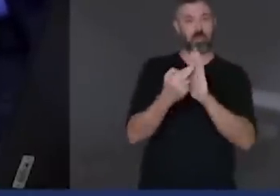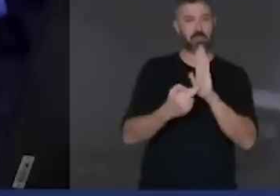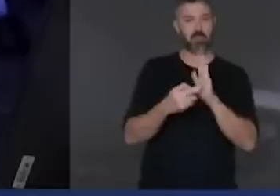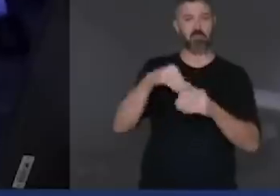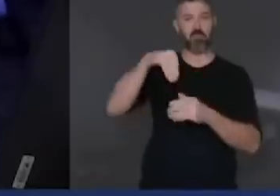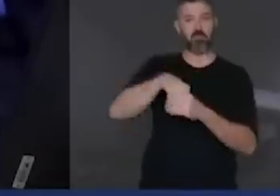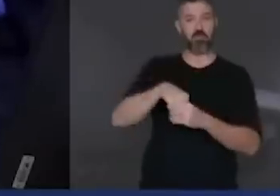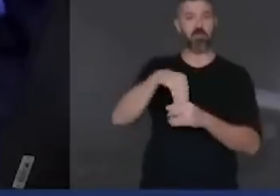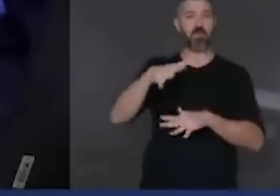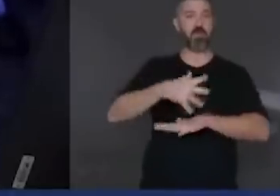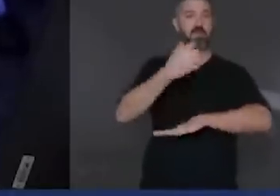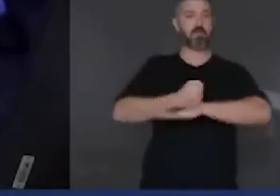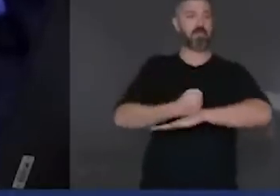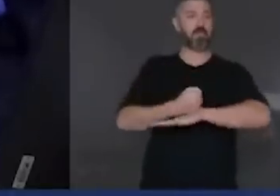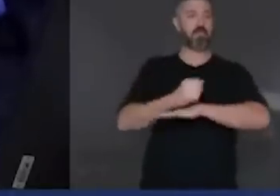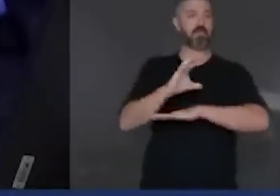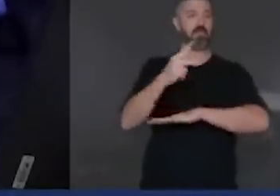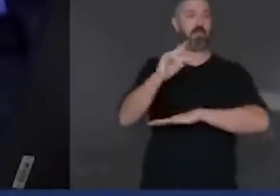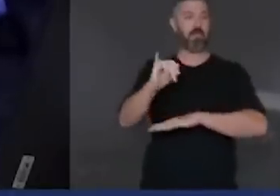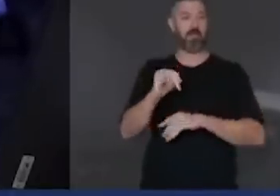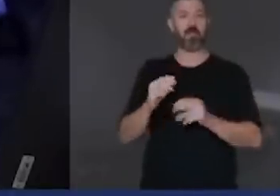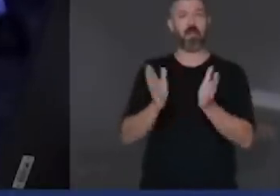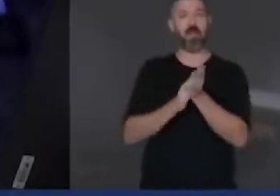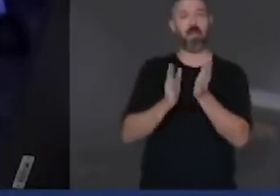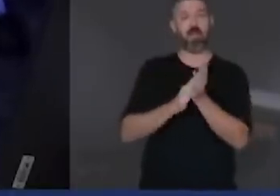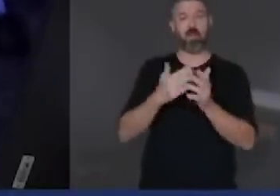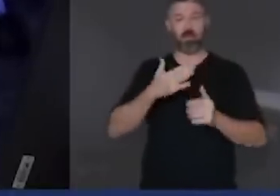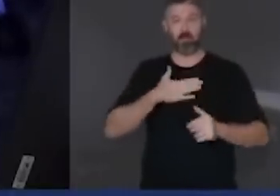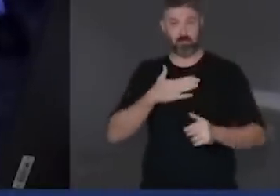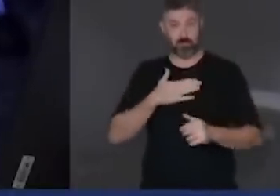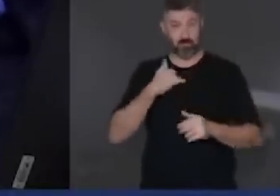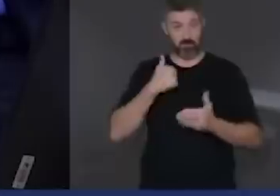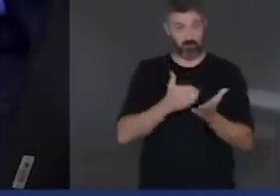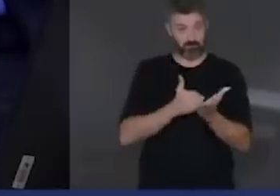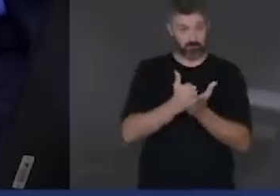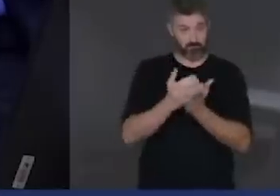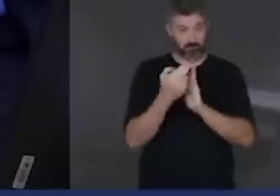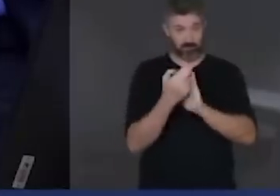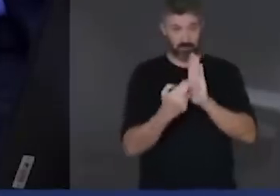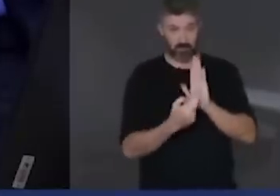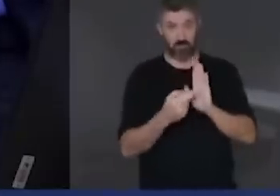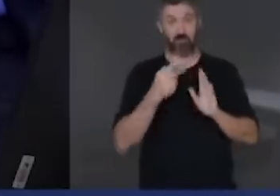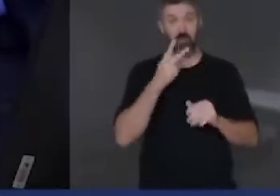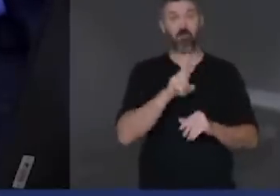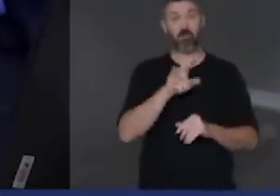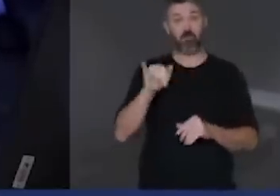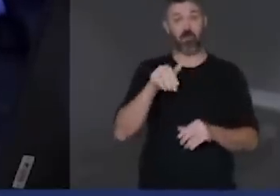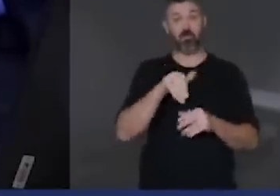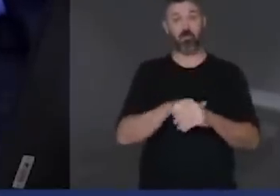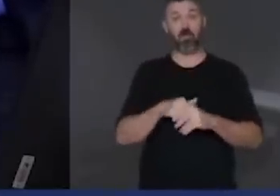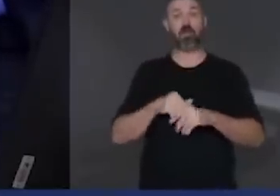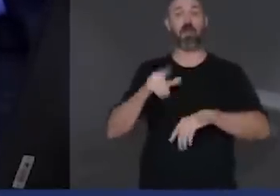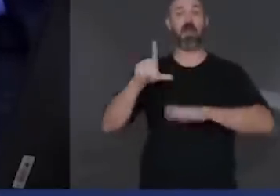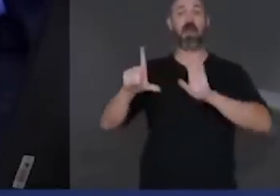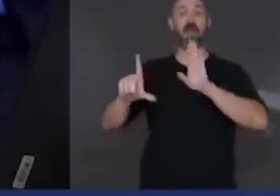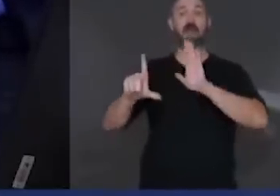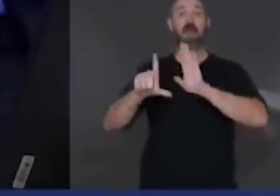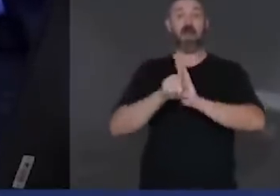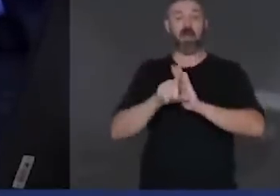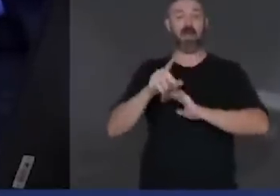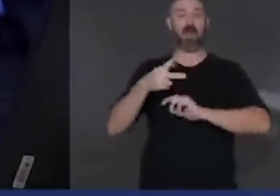MST. Vocês não podem me aplaudir quando eu cumpro o regimento e disse que pautaria o marco temporal se o Supremo pautasse